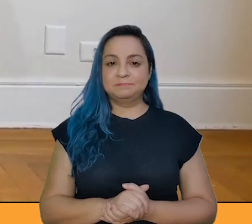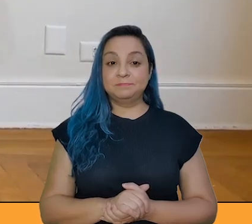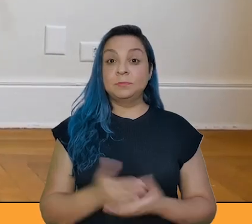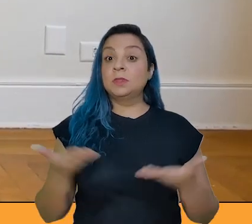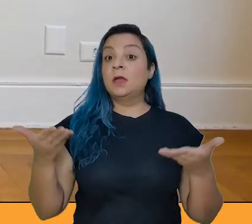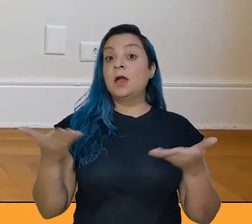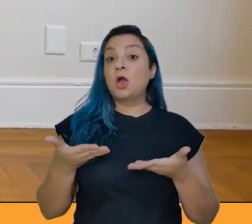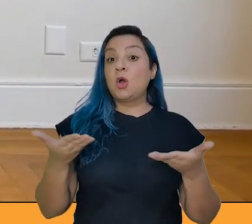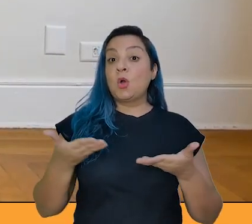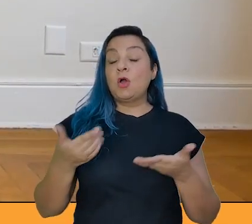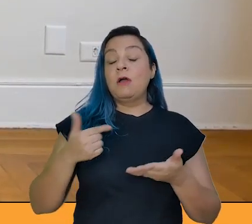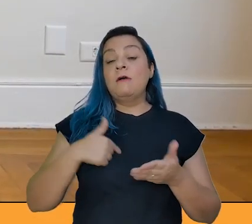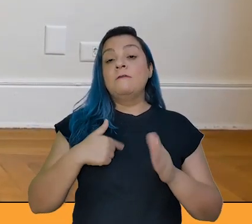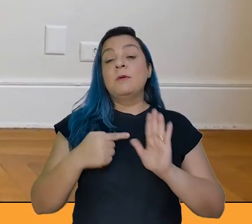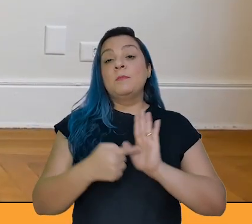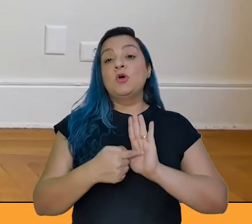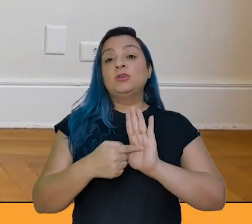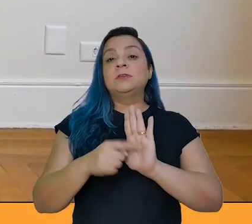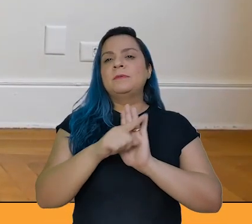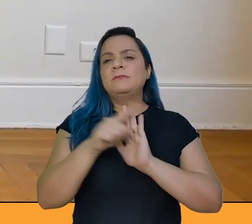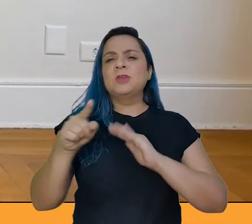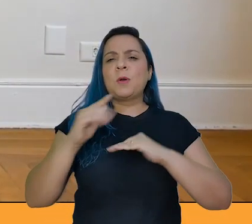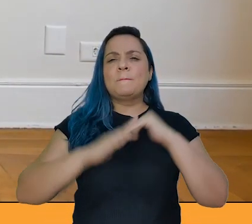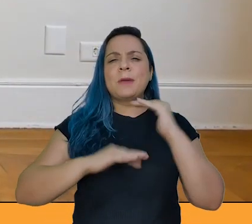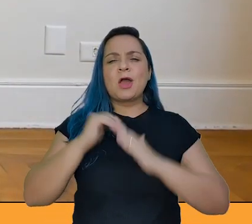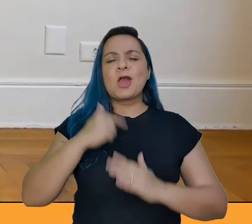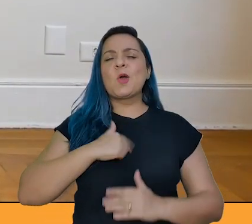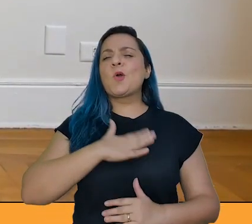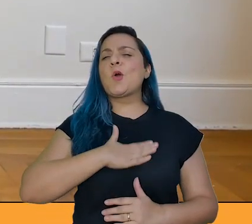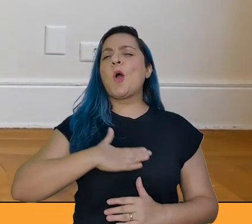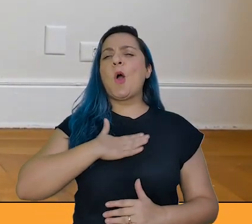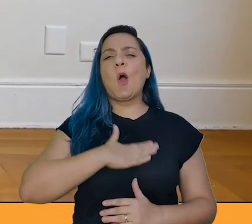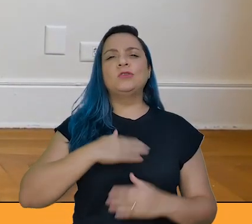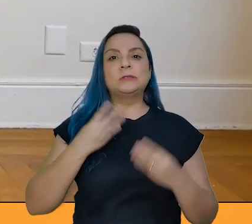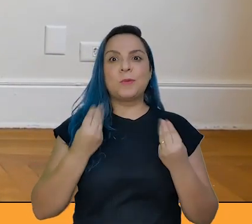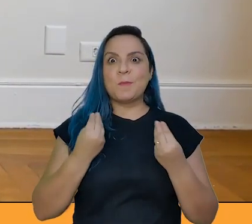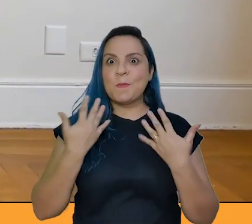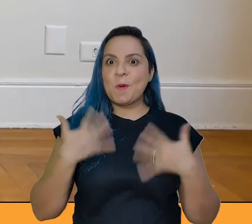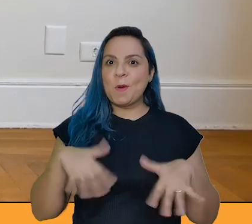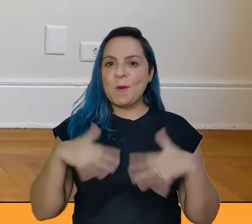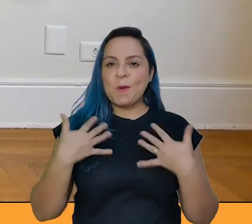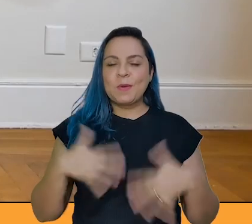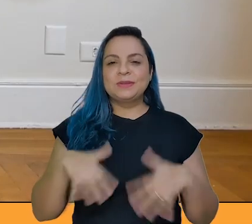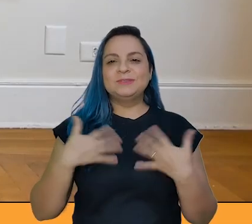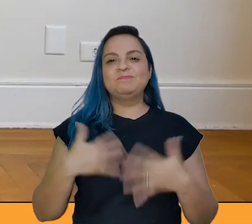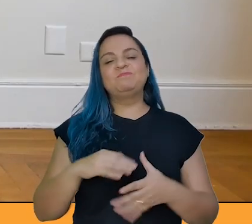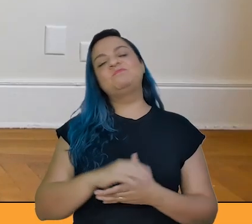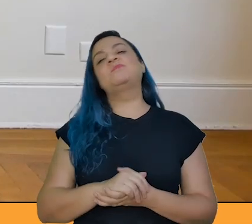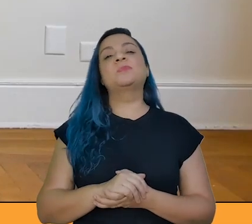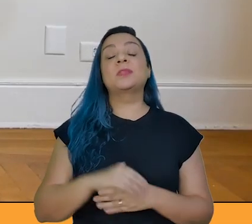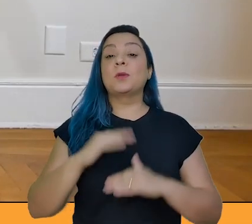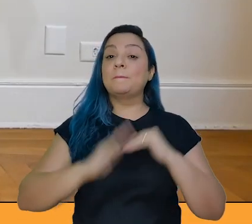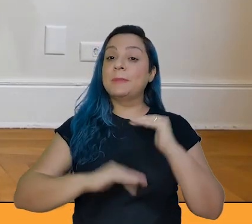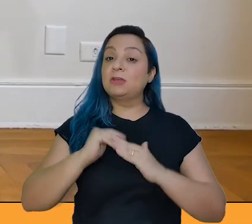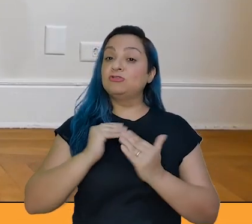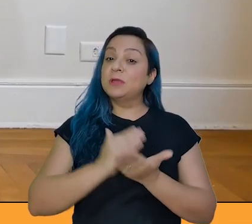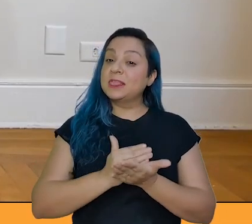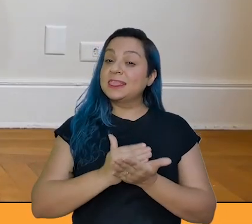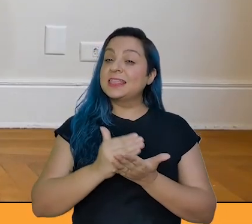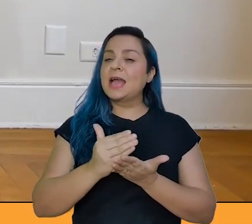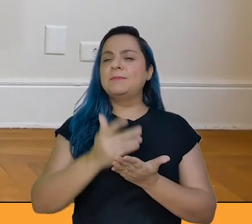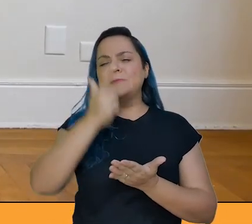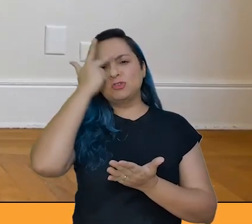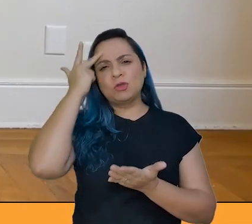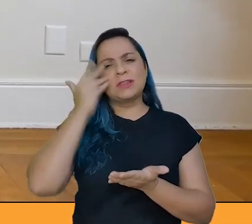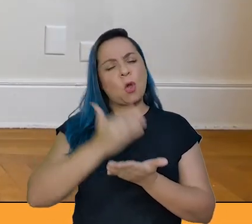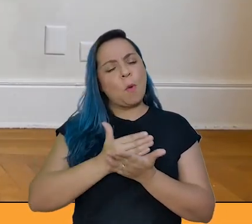Bom, agora vou passar para vocês uma prática que eu gosto muito, que também é de aquecimento, mas é uma prática inicial para